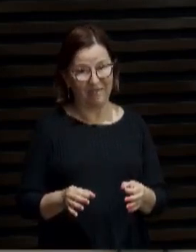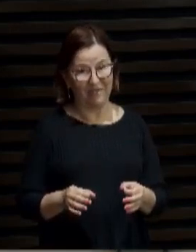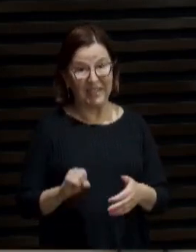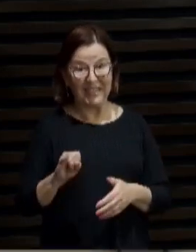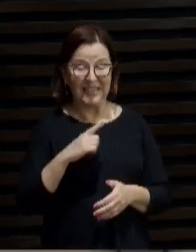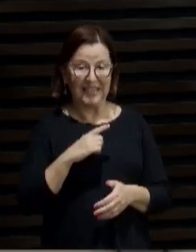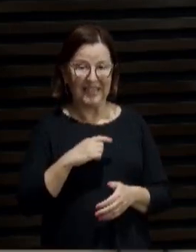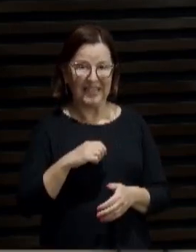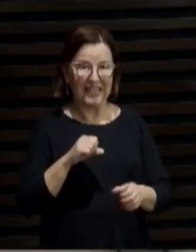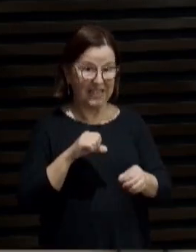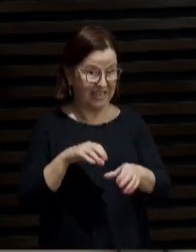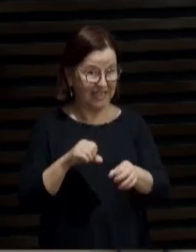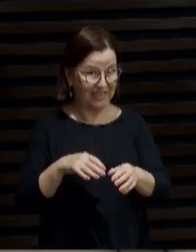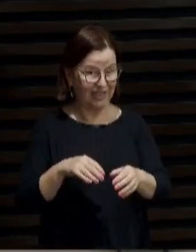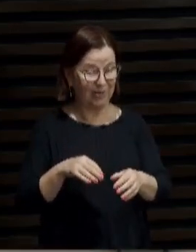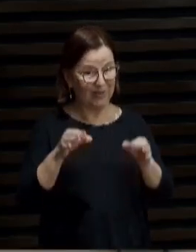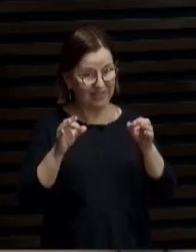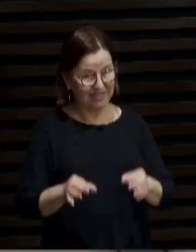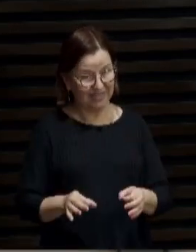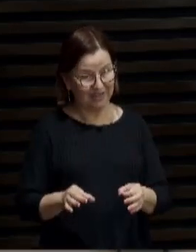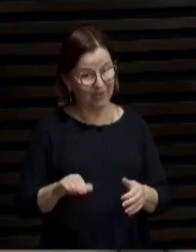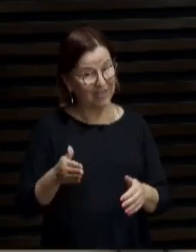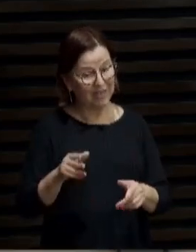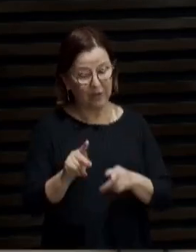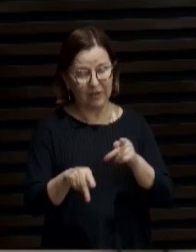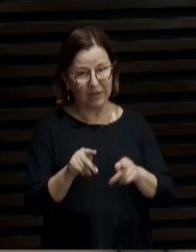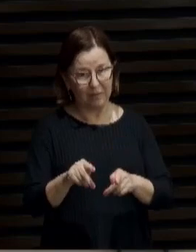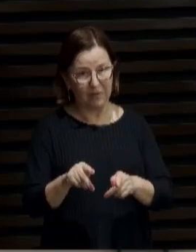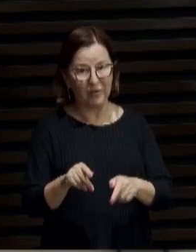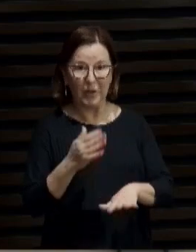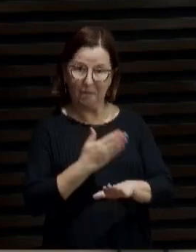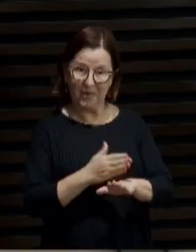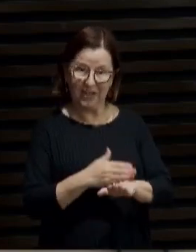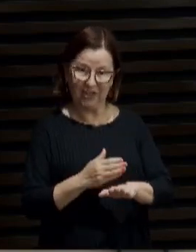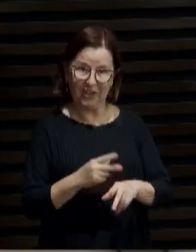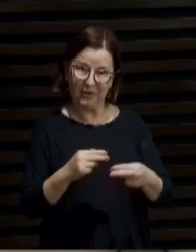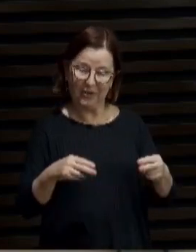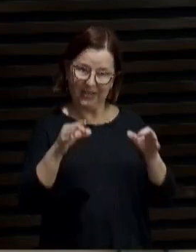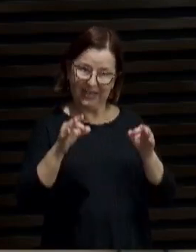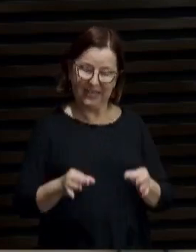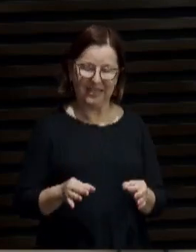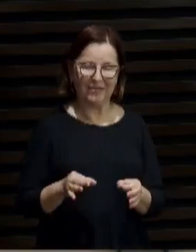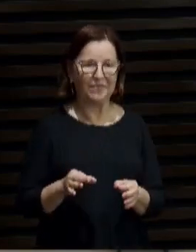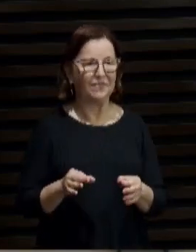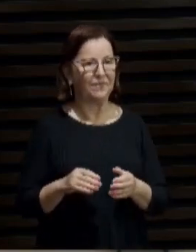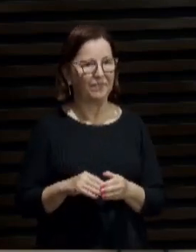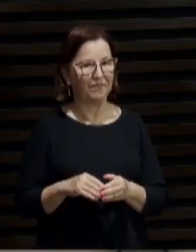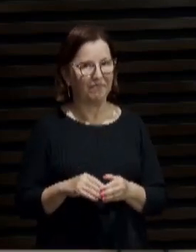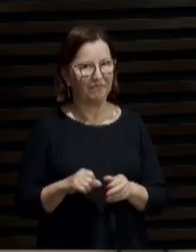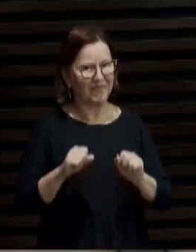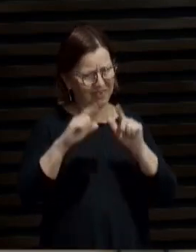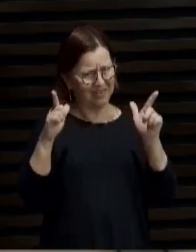uma prática adequada. A premissa, ela vai determinar as ações, né, das pessoas. Está claro até aqui?